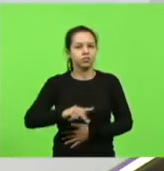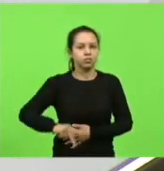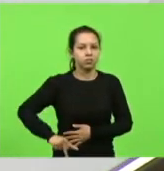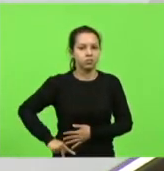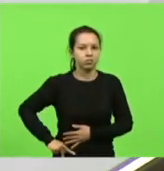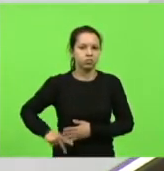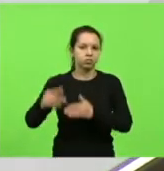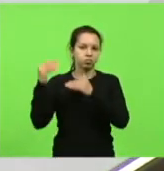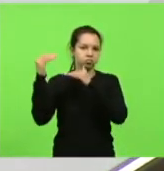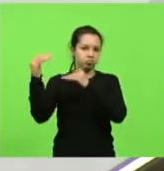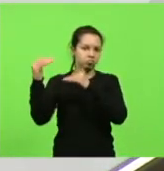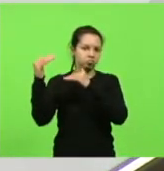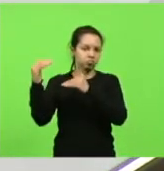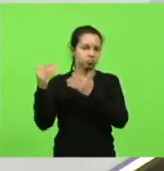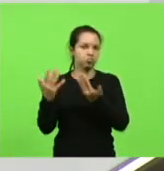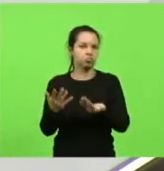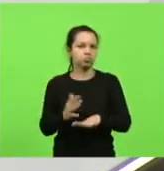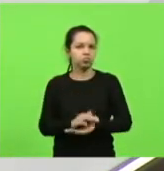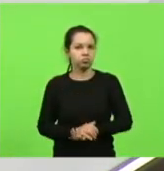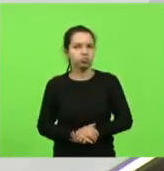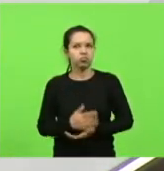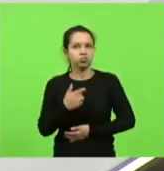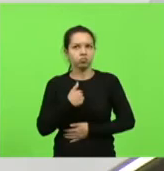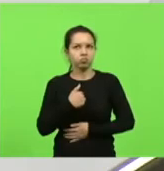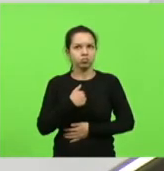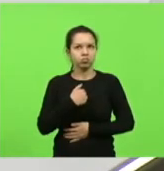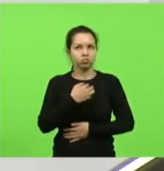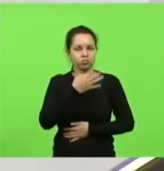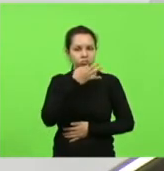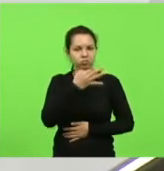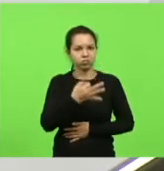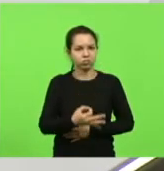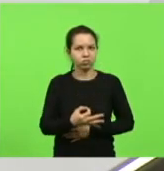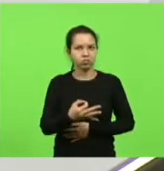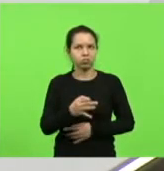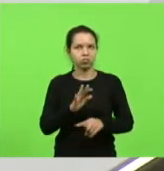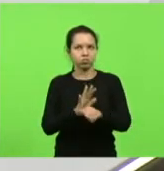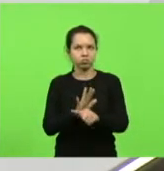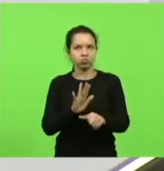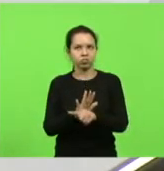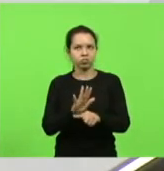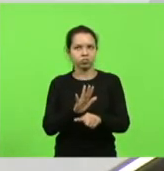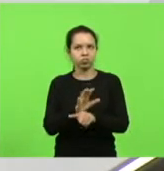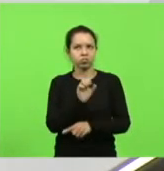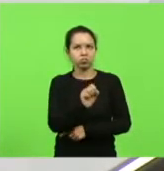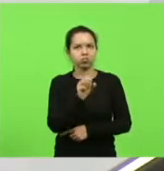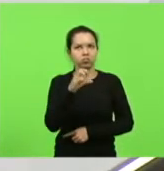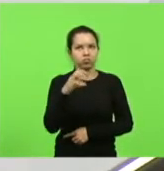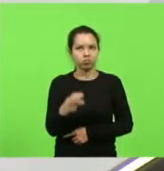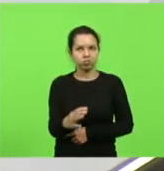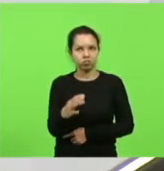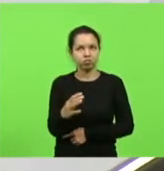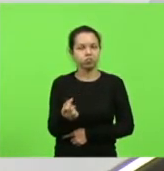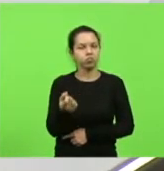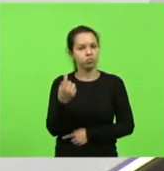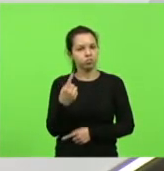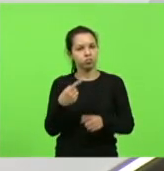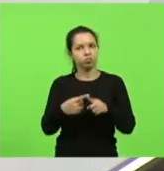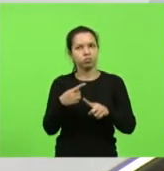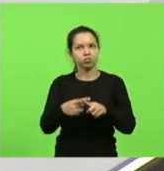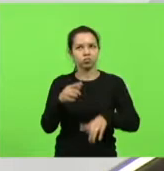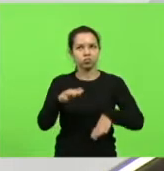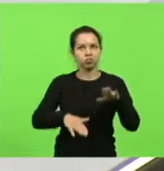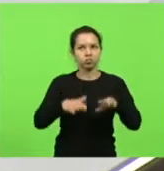cima, o meu posicionamento será sempre pró-Santa Catarina. E é curioso, porque muitas vezes, ao que parece,